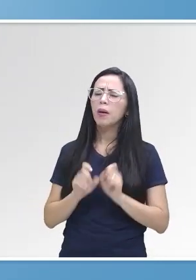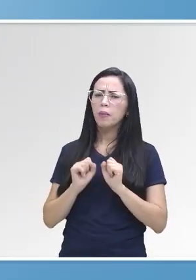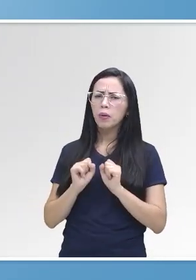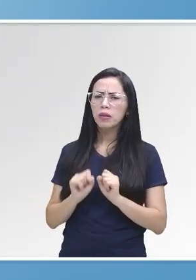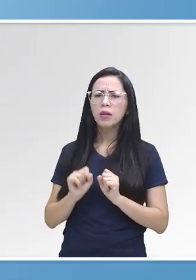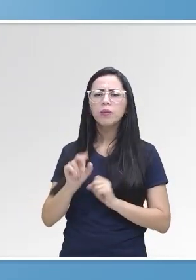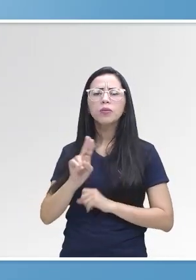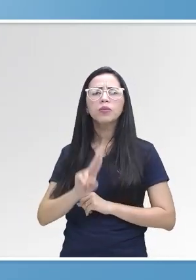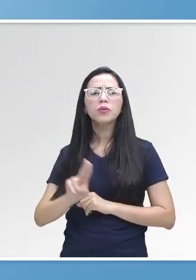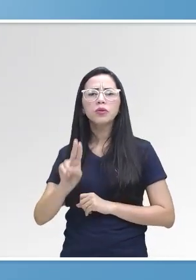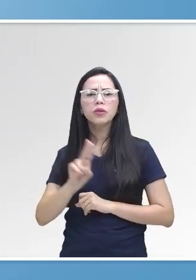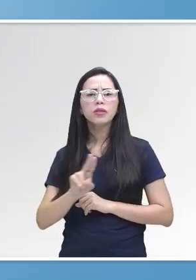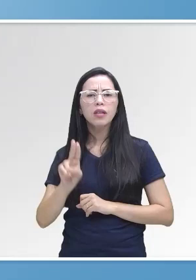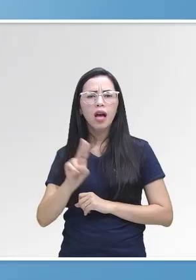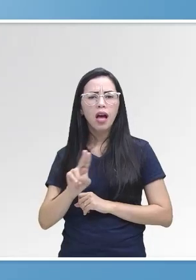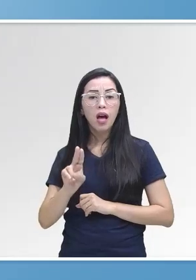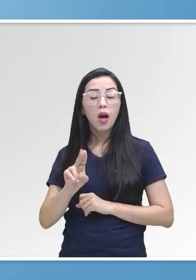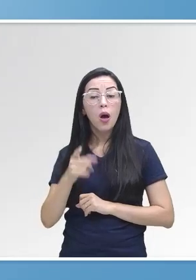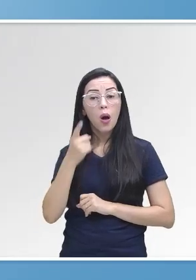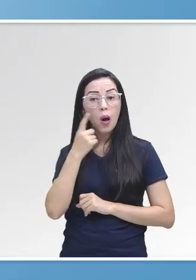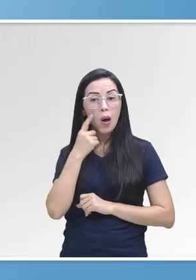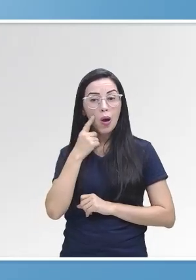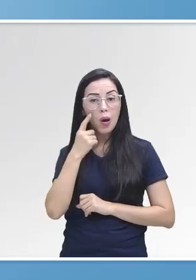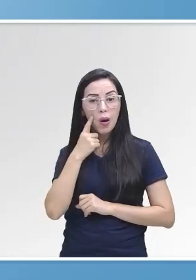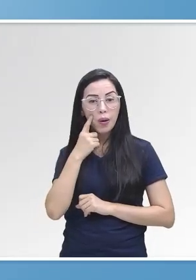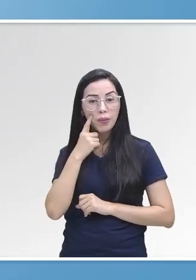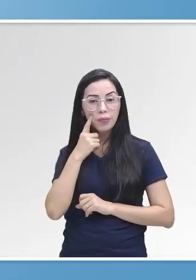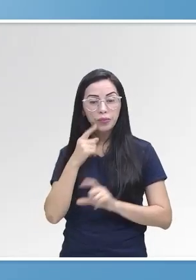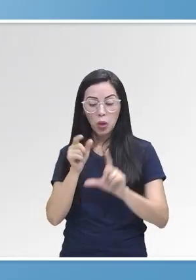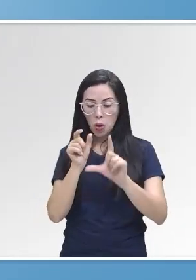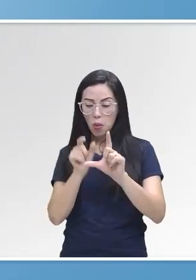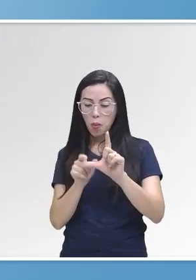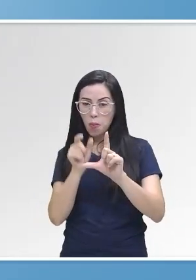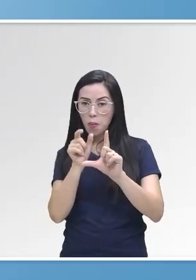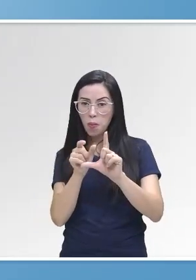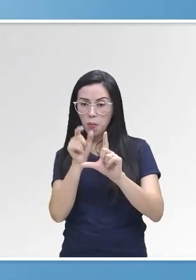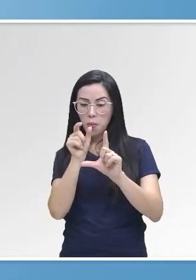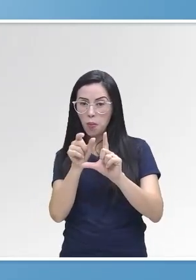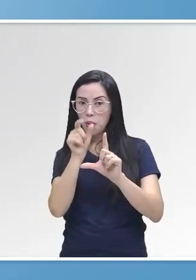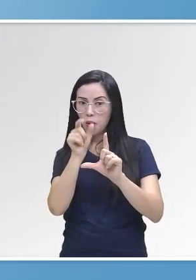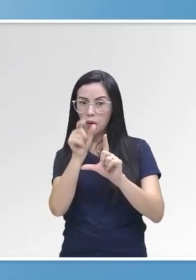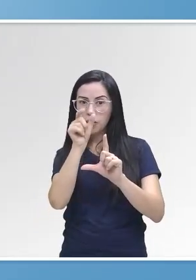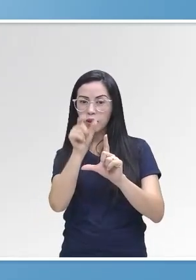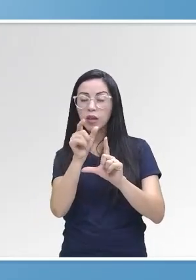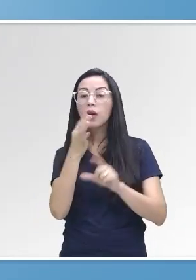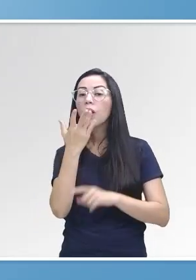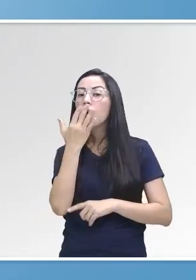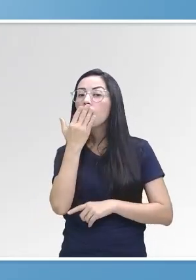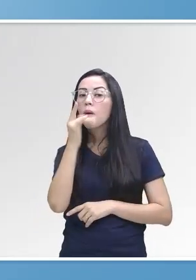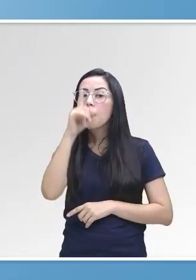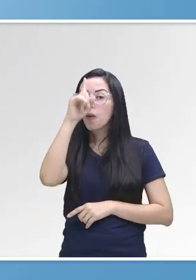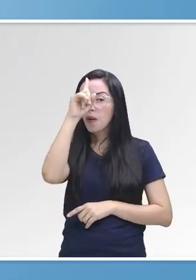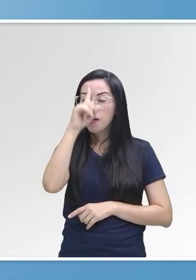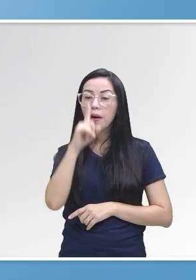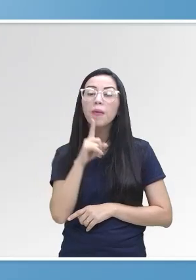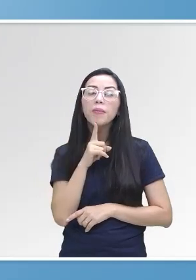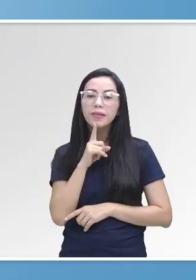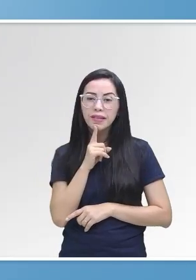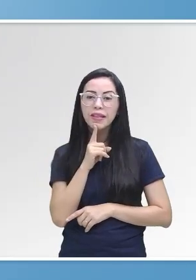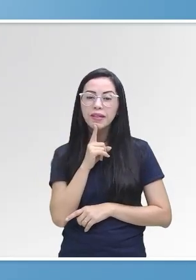através de bloquinhos olha aí ó site bloquinhos né é a representação